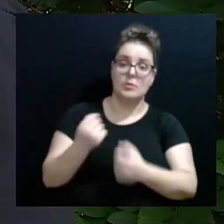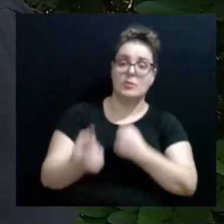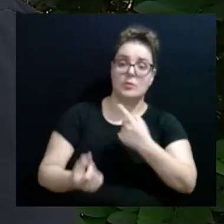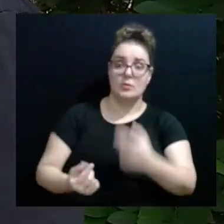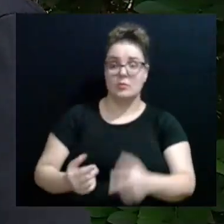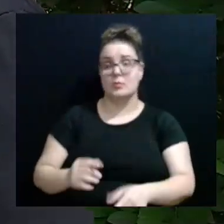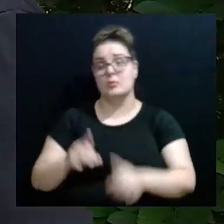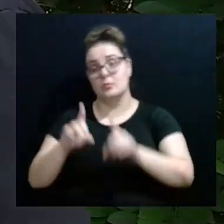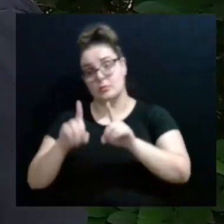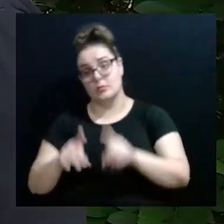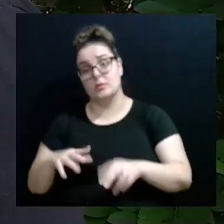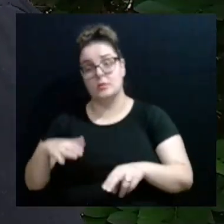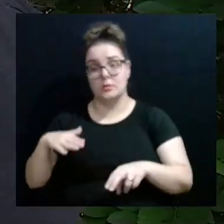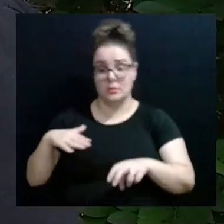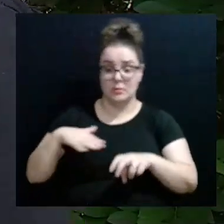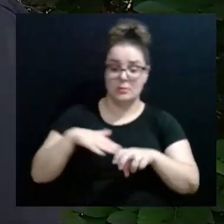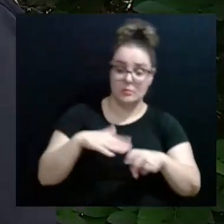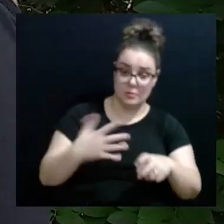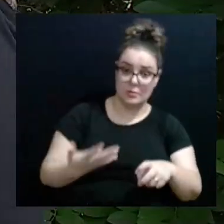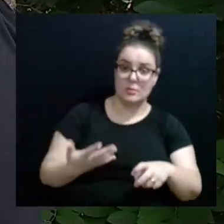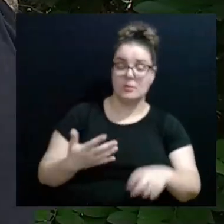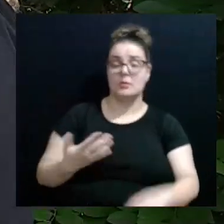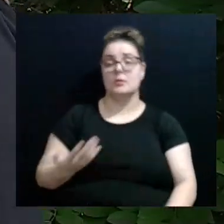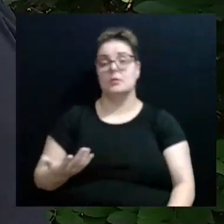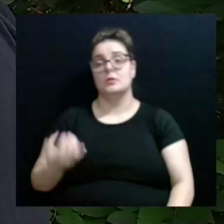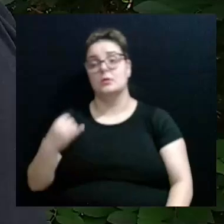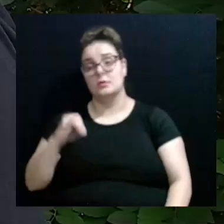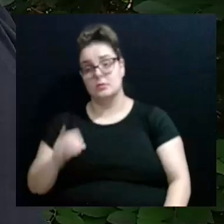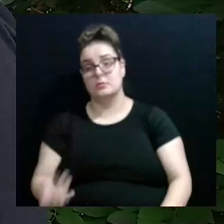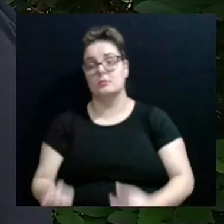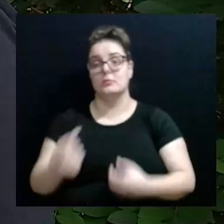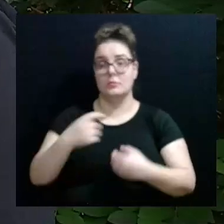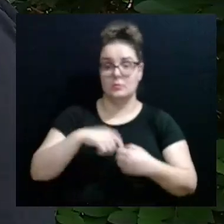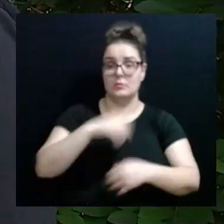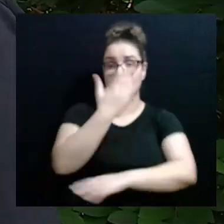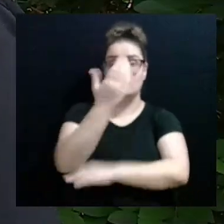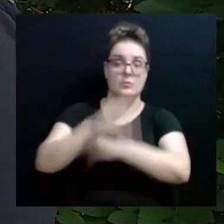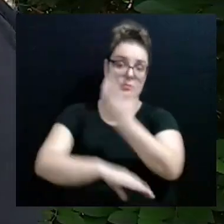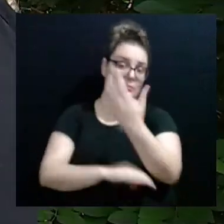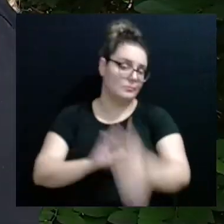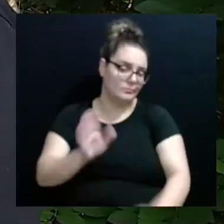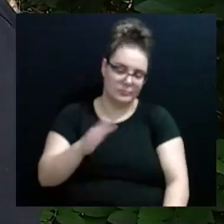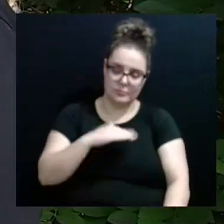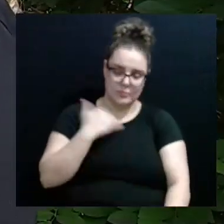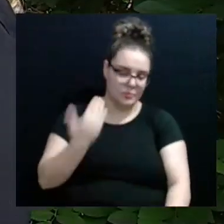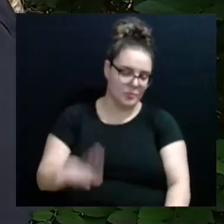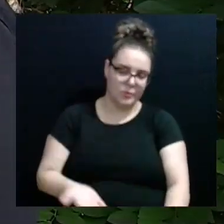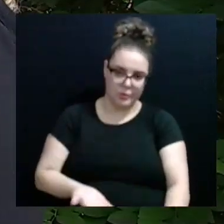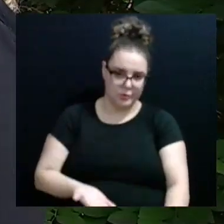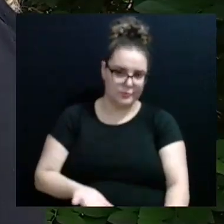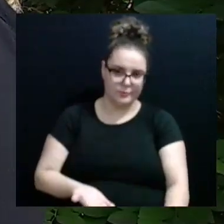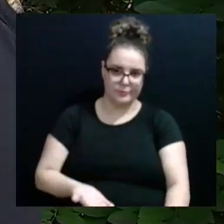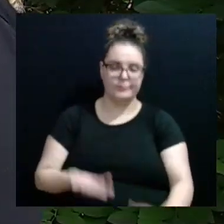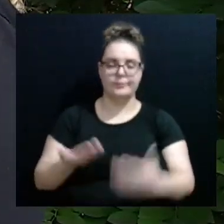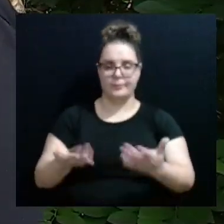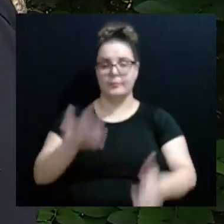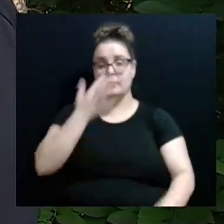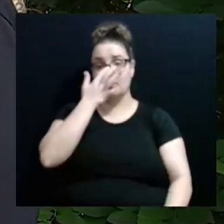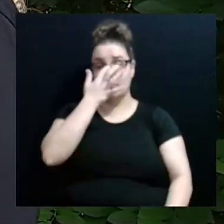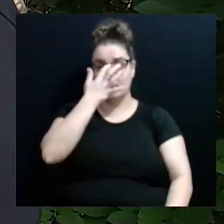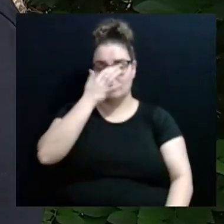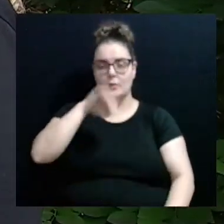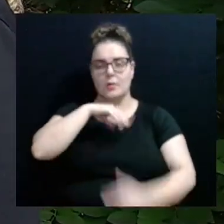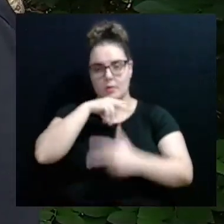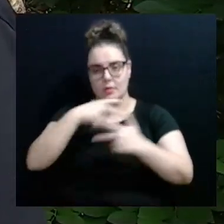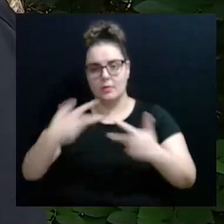acidentes e se fossem reintroduzidos, eles seriam condenados à morte. Né? Então, são animais assim que a gente tem